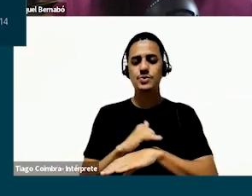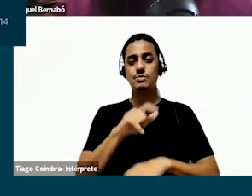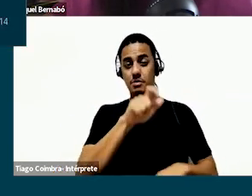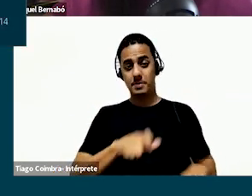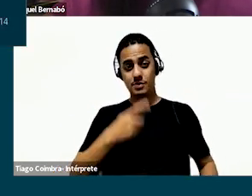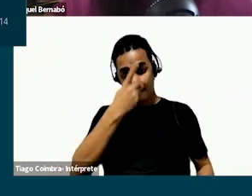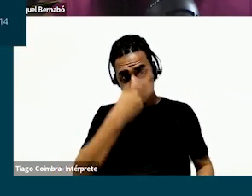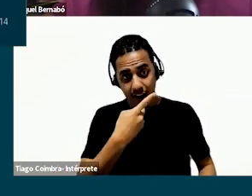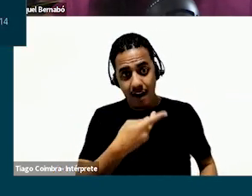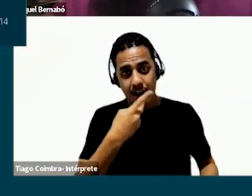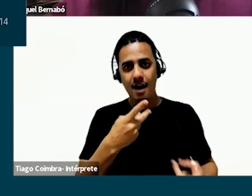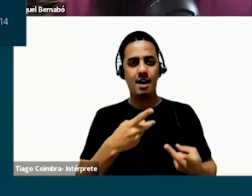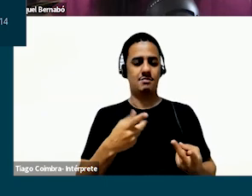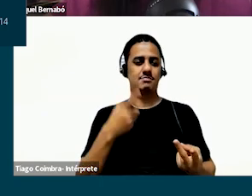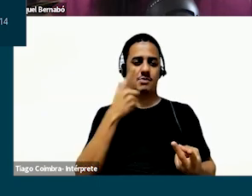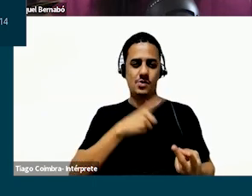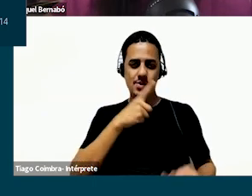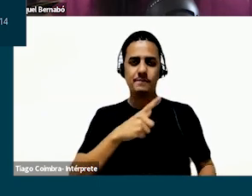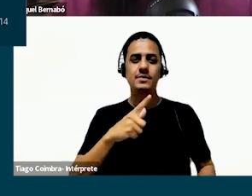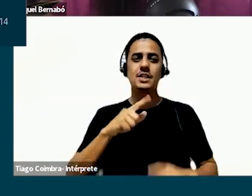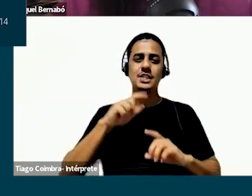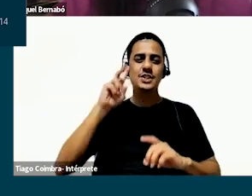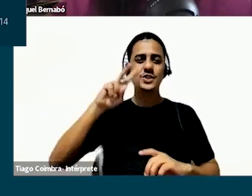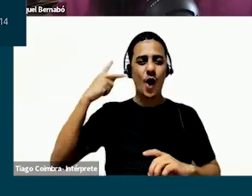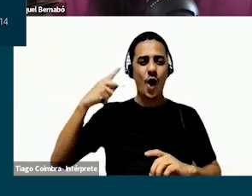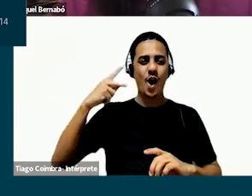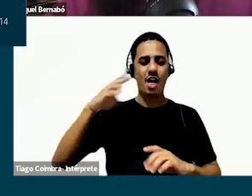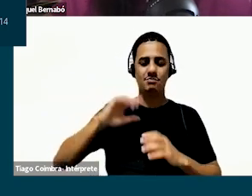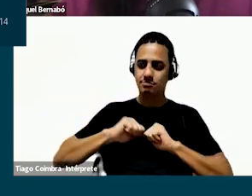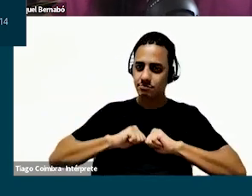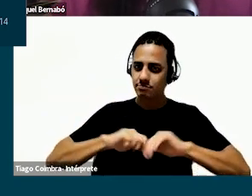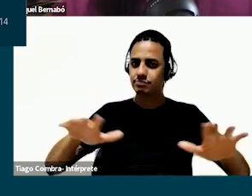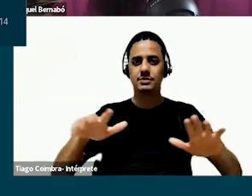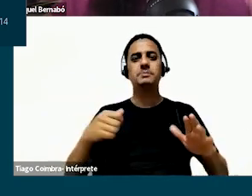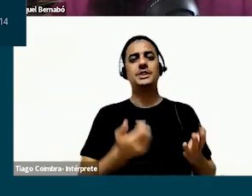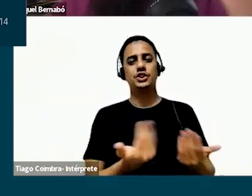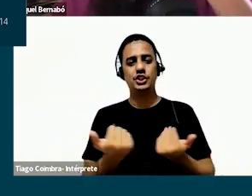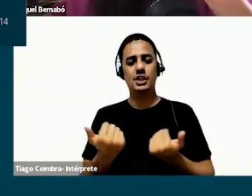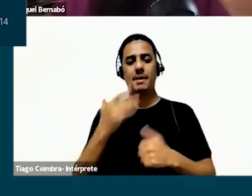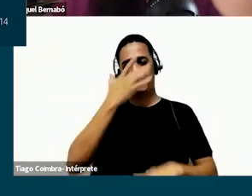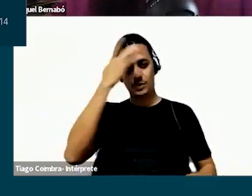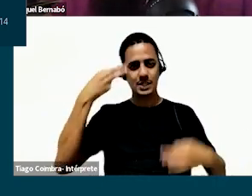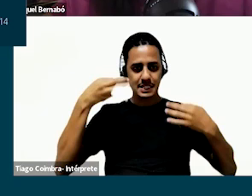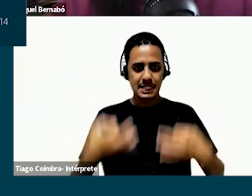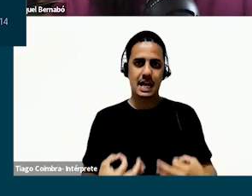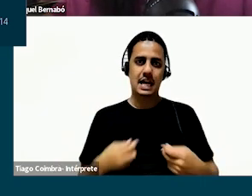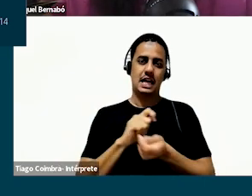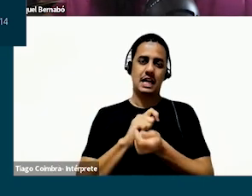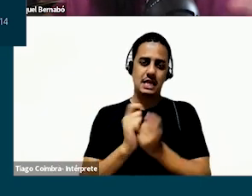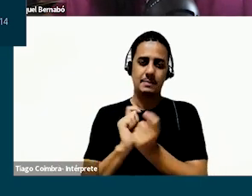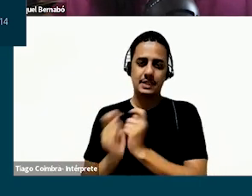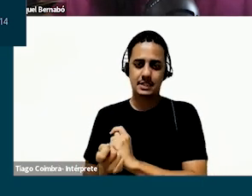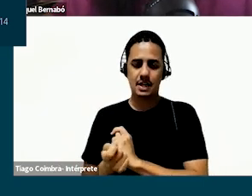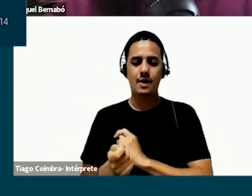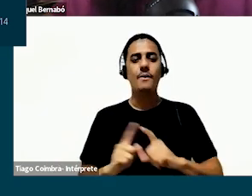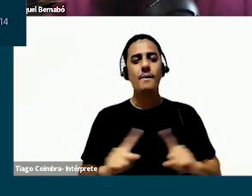certas, disponibilizar os recursos para que elas possam falar, serem ouvidas, e que suas histórias ecoem. É preciso a gente recrutar, sim, as pessoas certas, usar